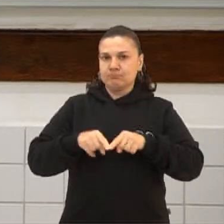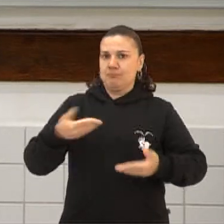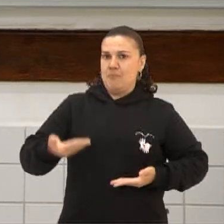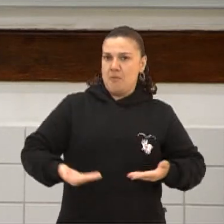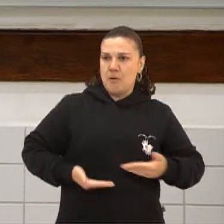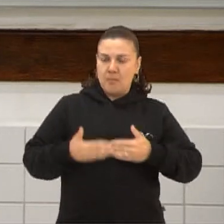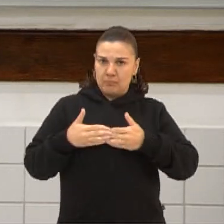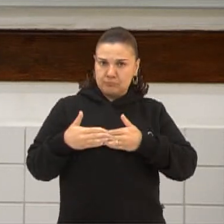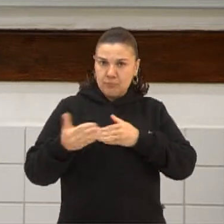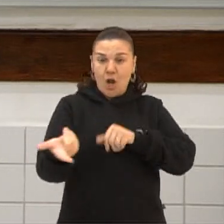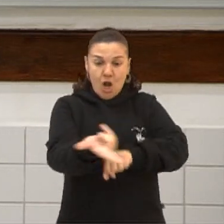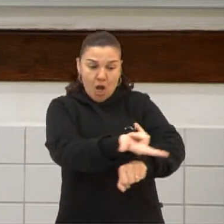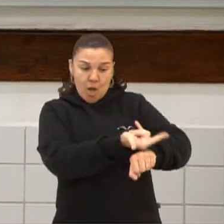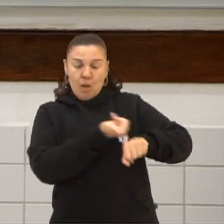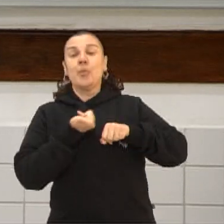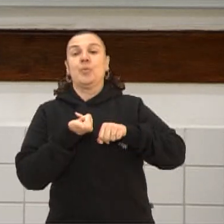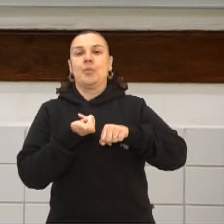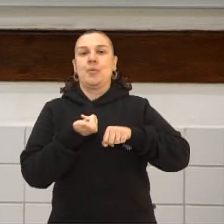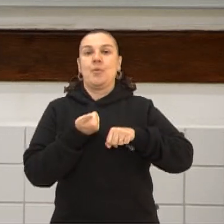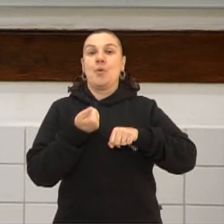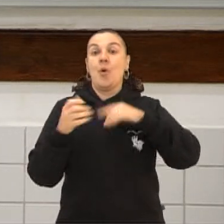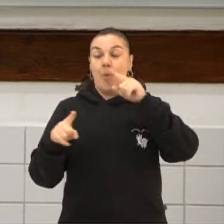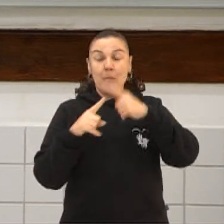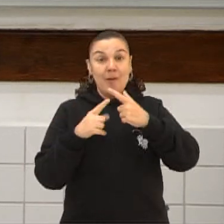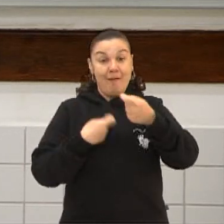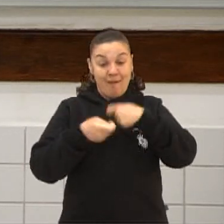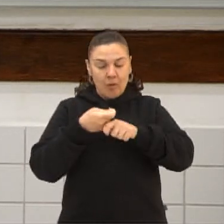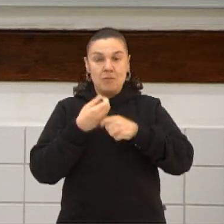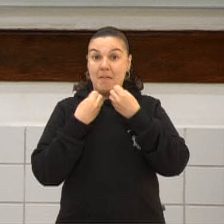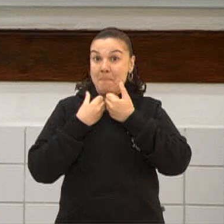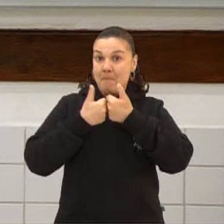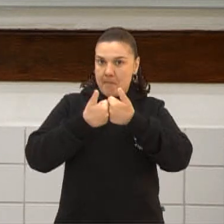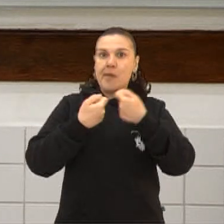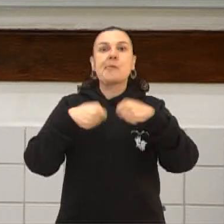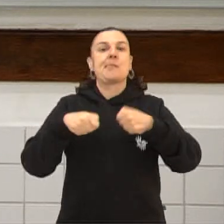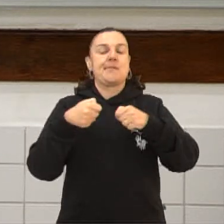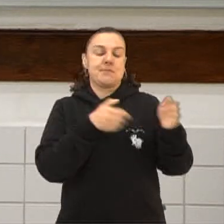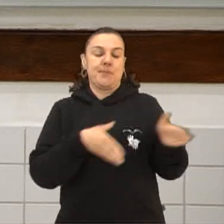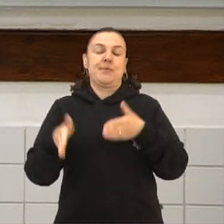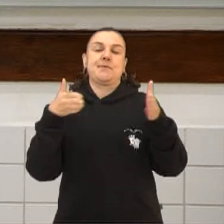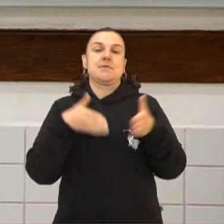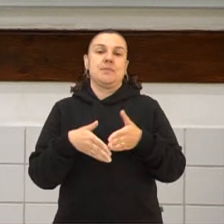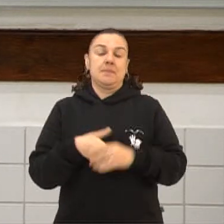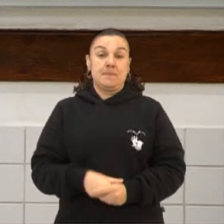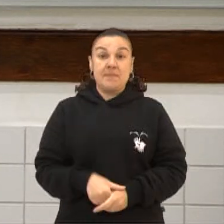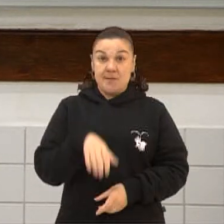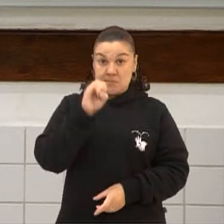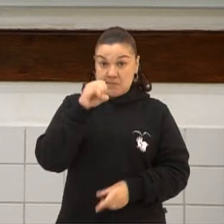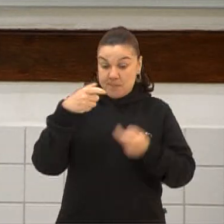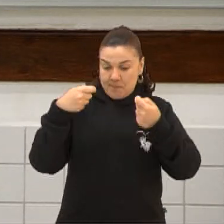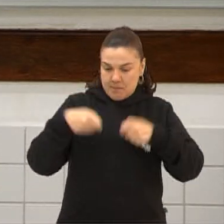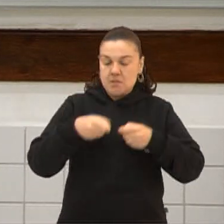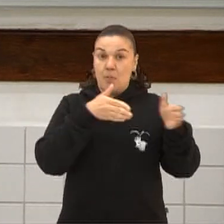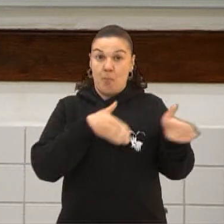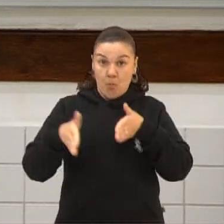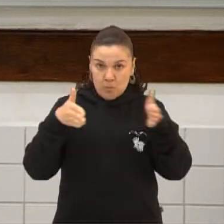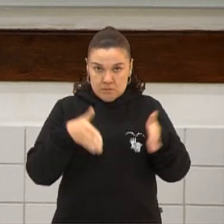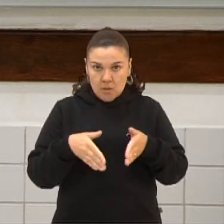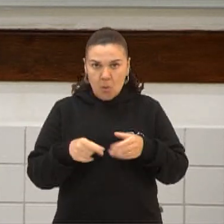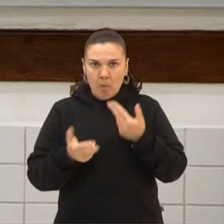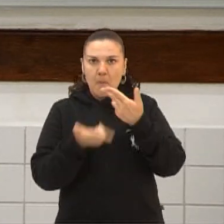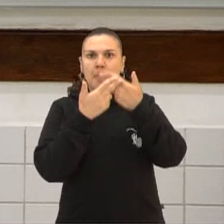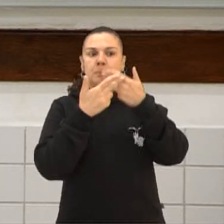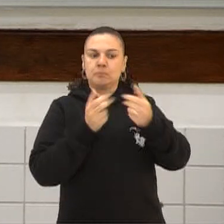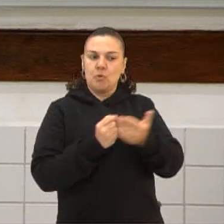por diante. Para a economia ser saudável, ela precisa produzir. Para que haja produção, é necessário consumo. Mas a